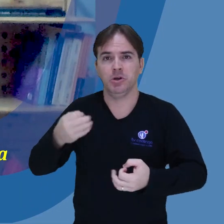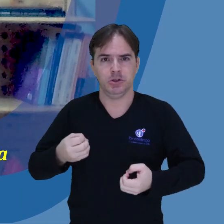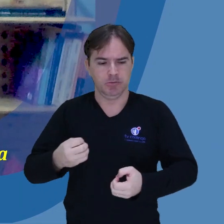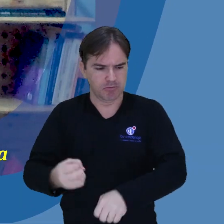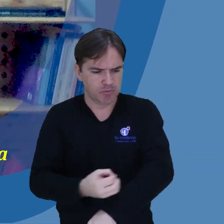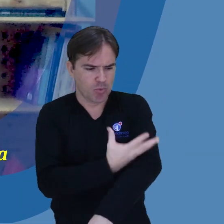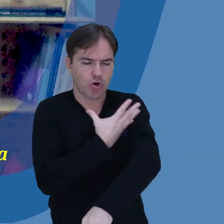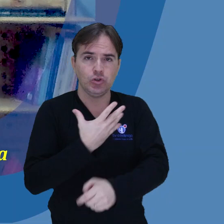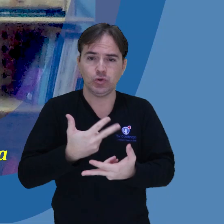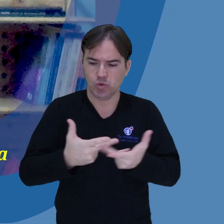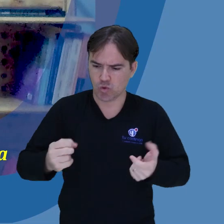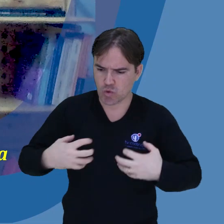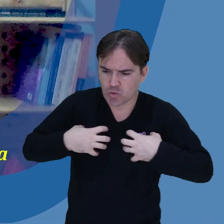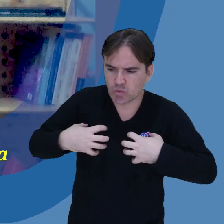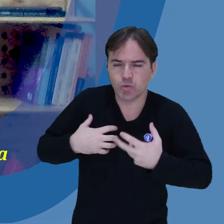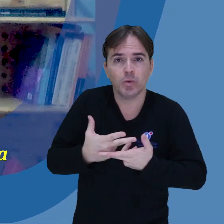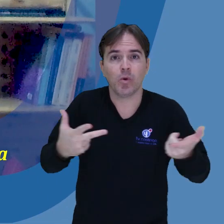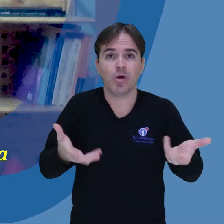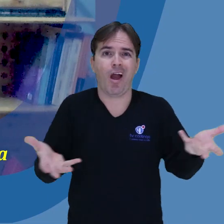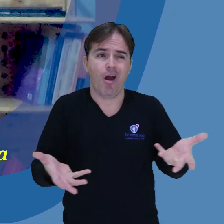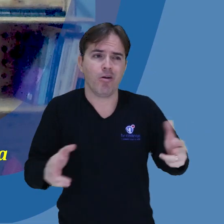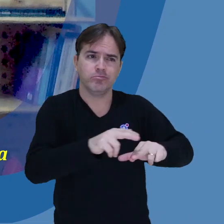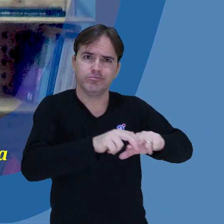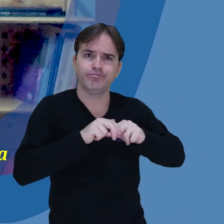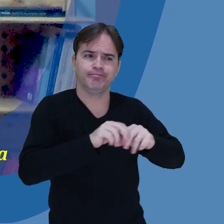afetivas da pandemia da Covid-19.